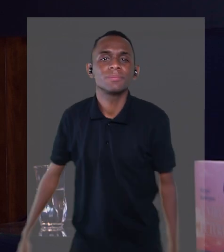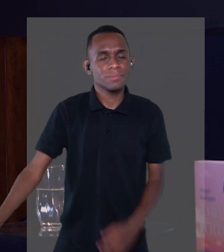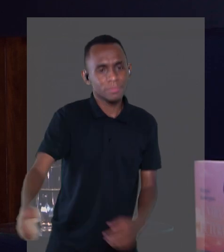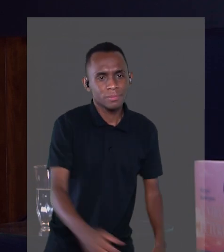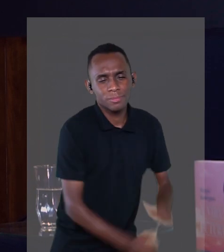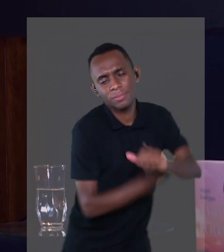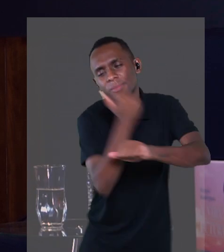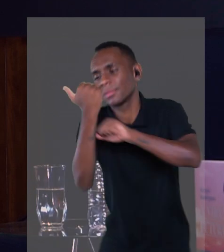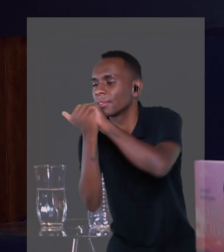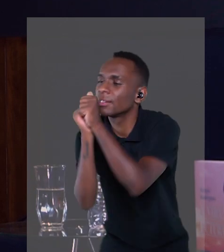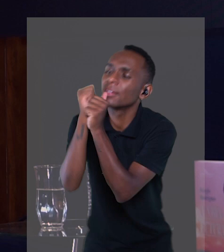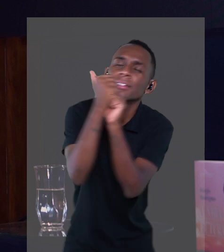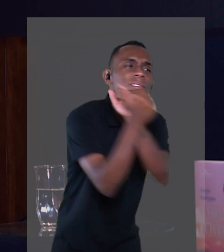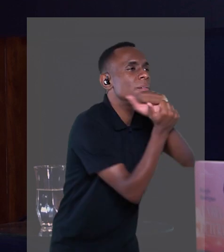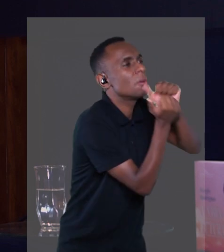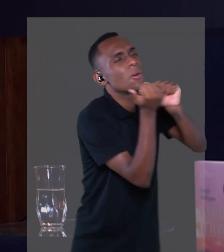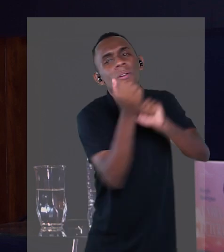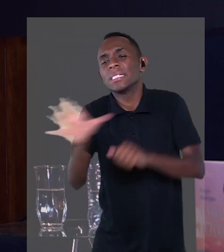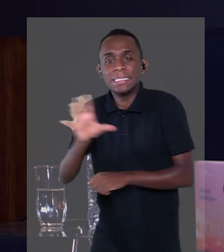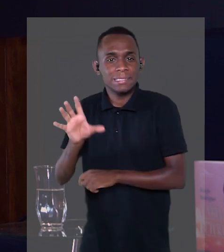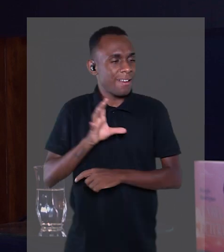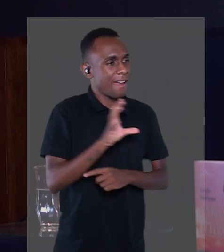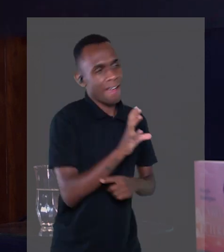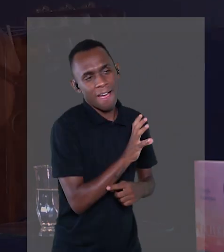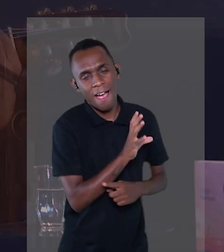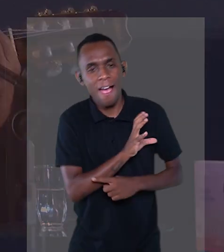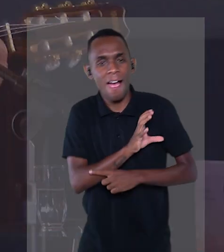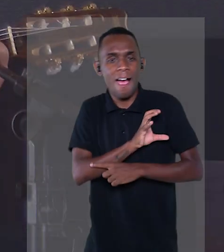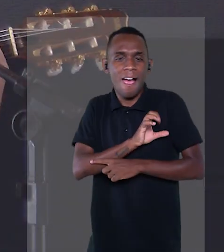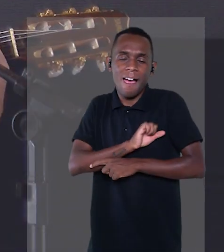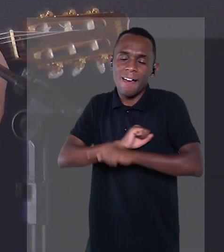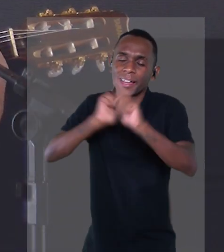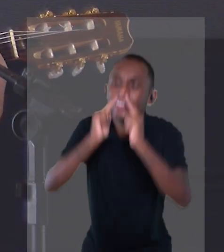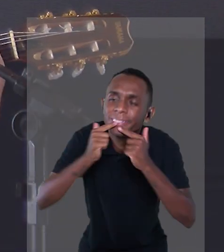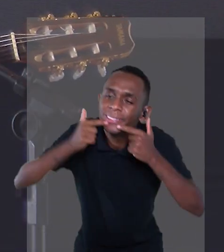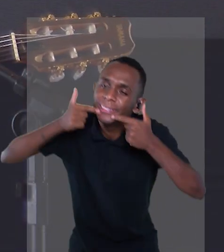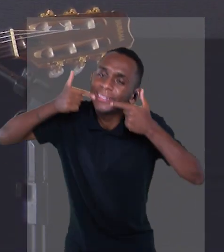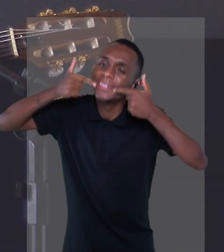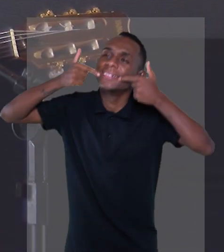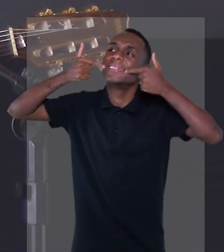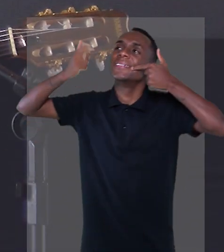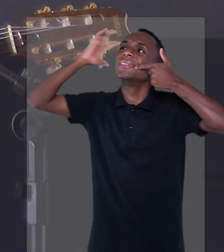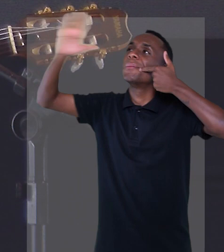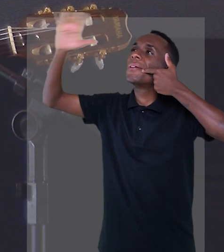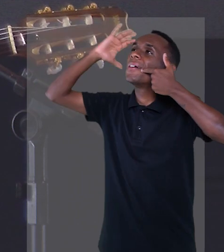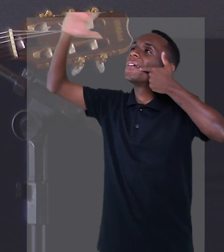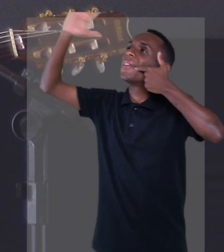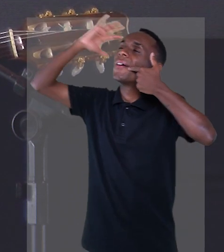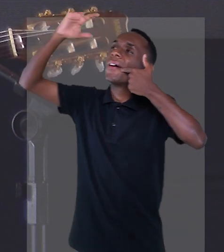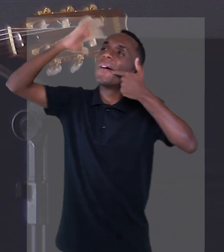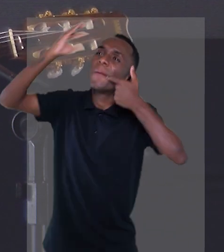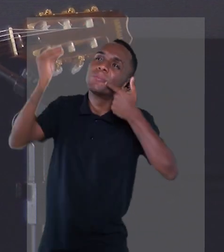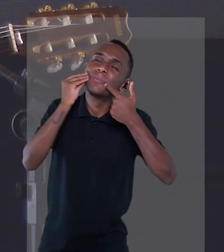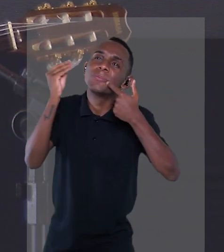enquanto as bocas e seus amores na mesa sorrirem, sonhando um